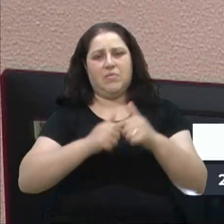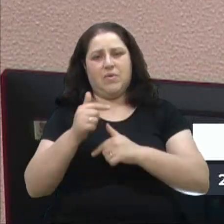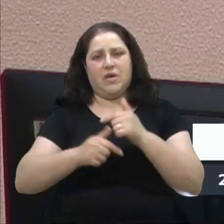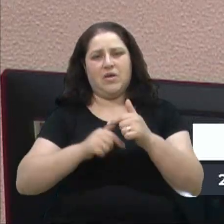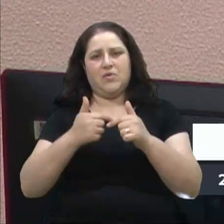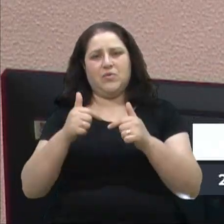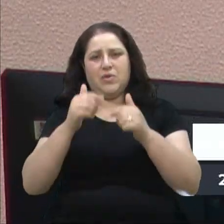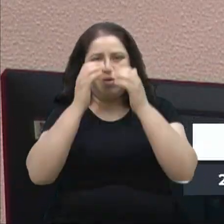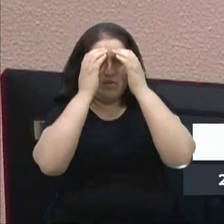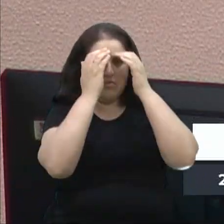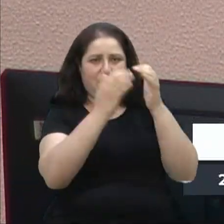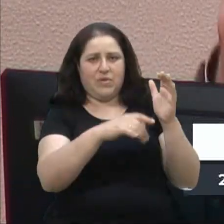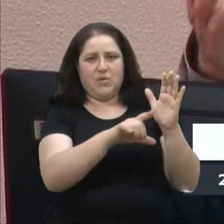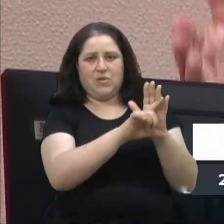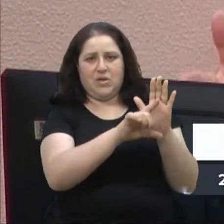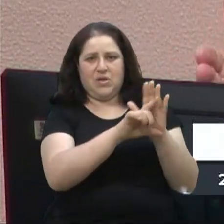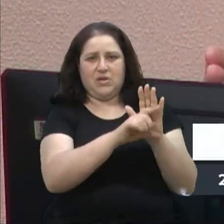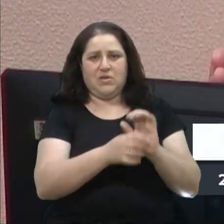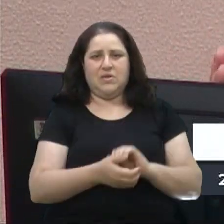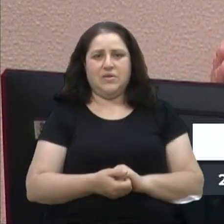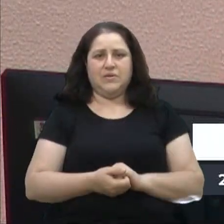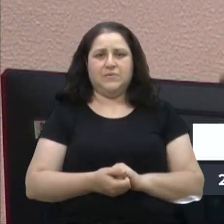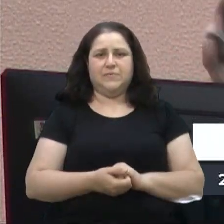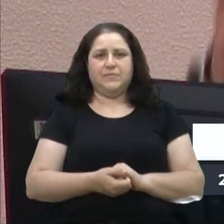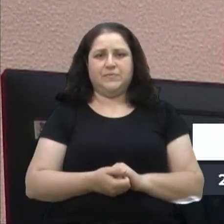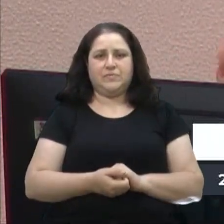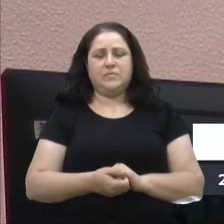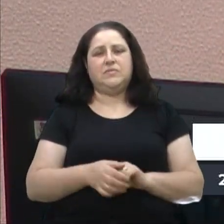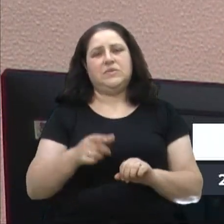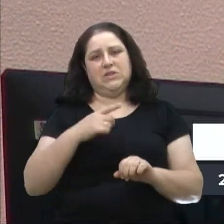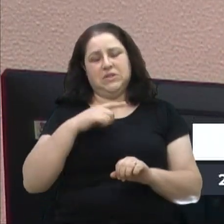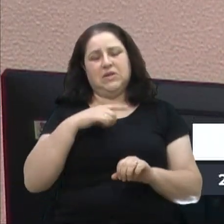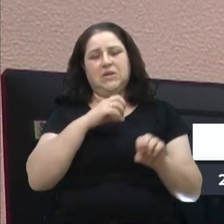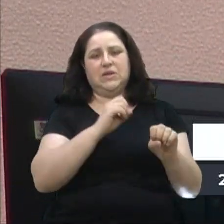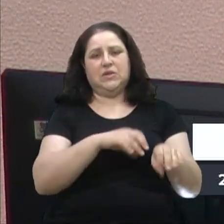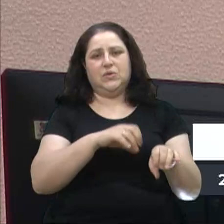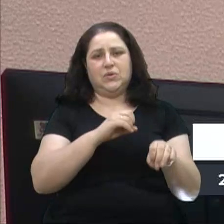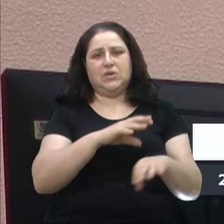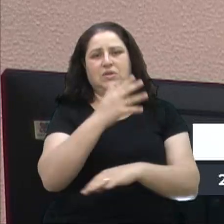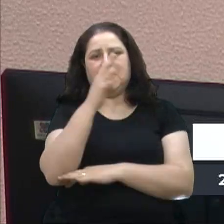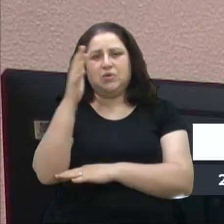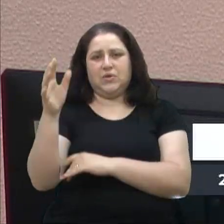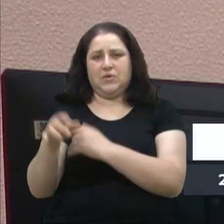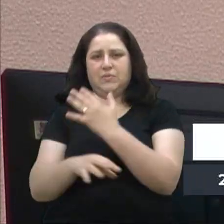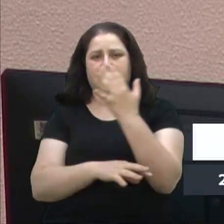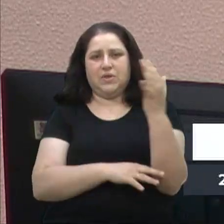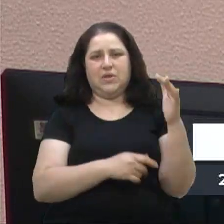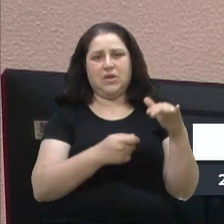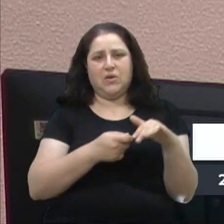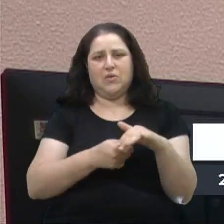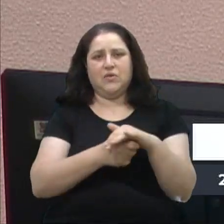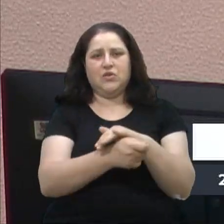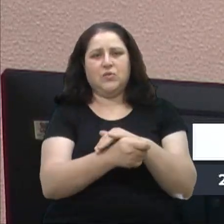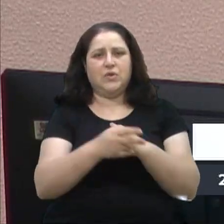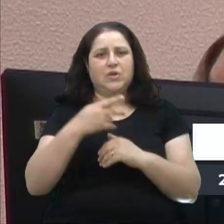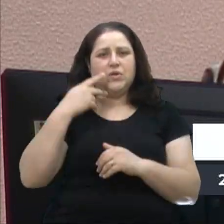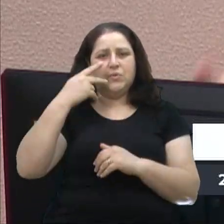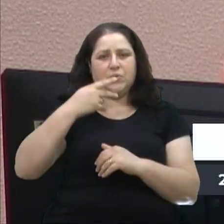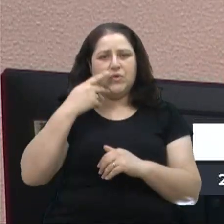ilegais. Tá? Existe, como coloquei, a educação ambiental, né, o investimento em